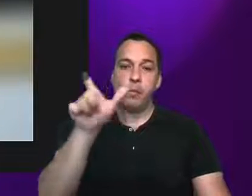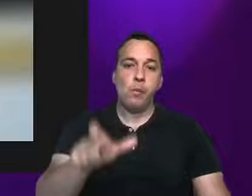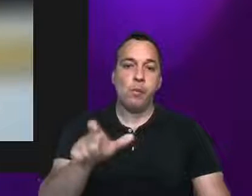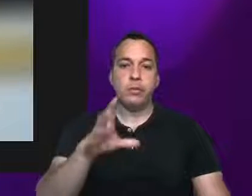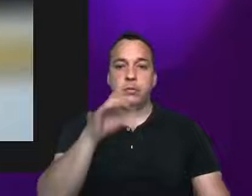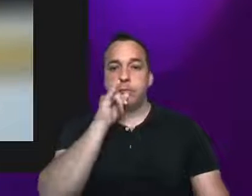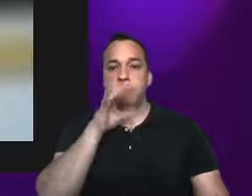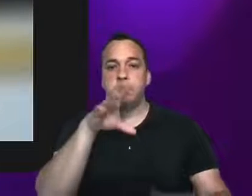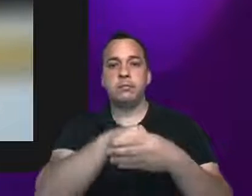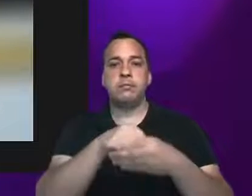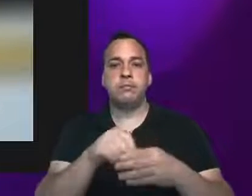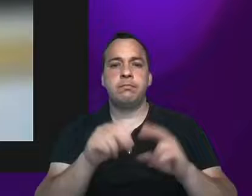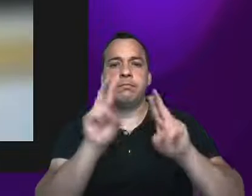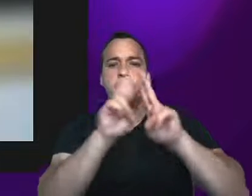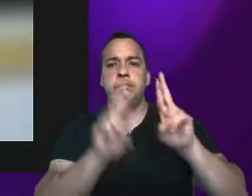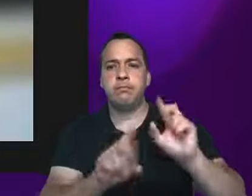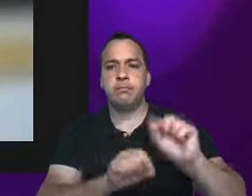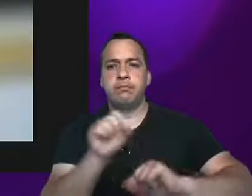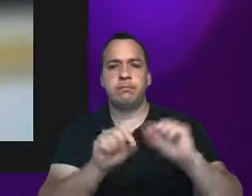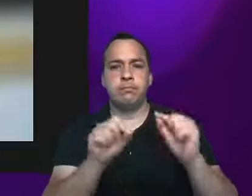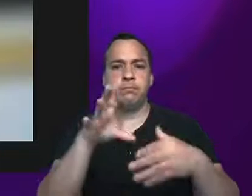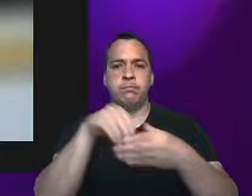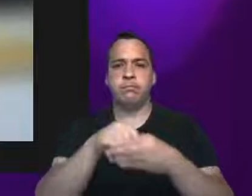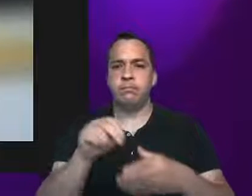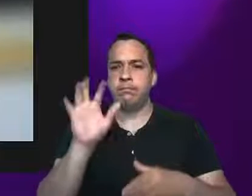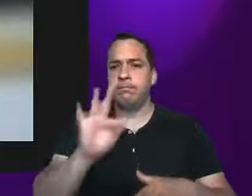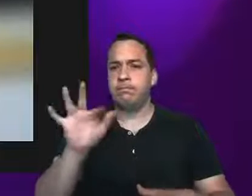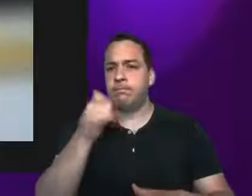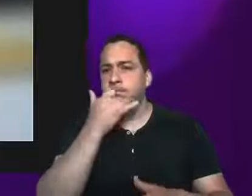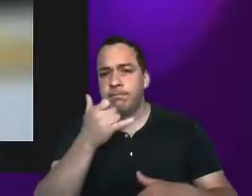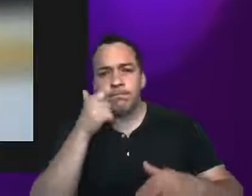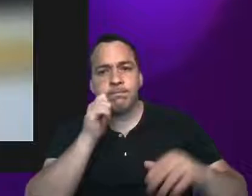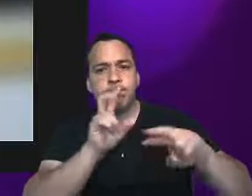UFRJ, onde a gente agora faz o treinamento.